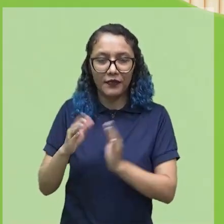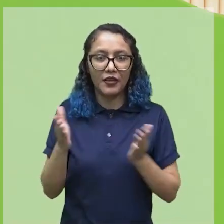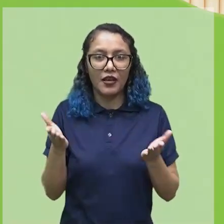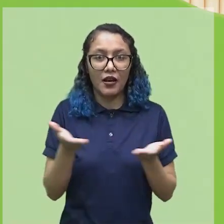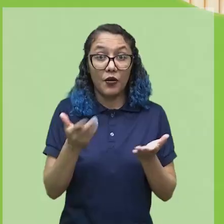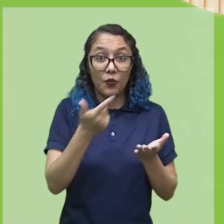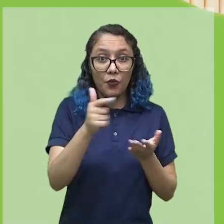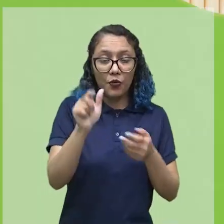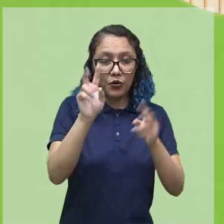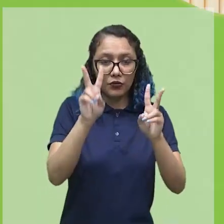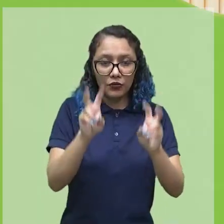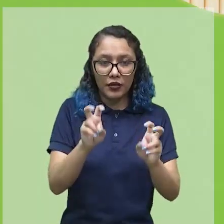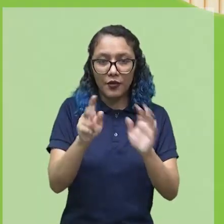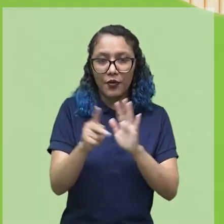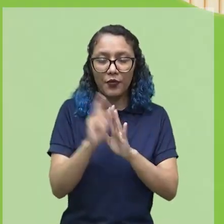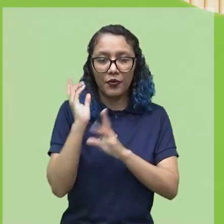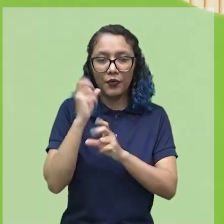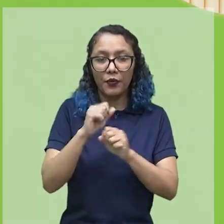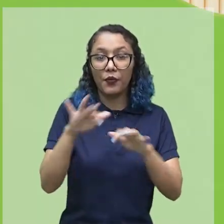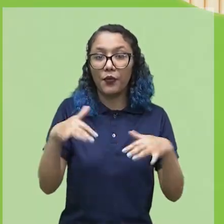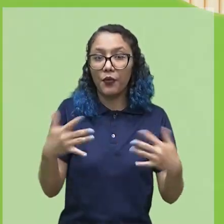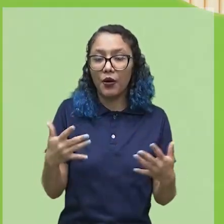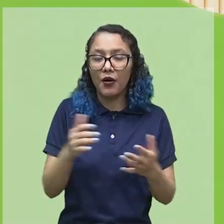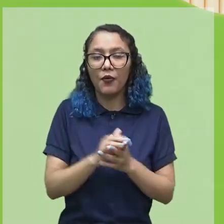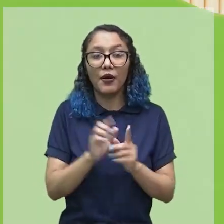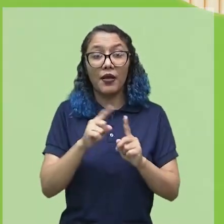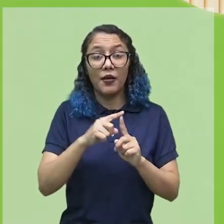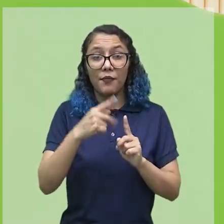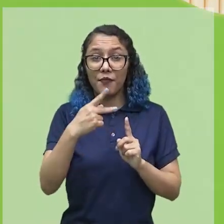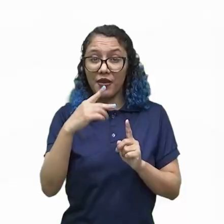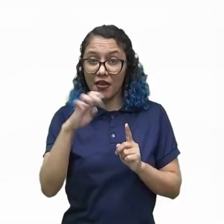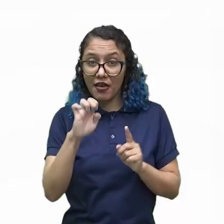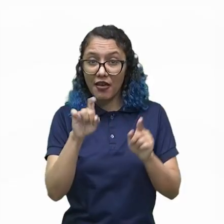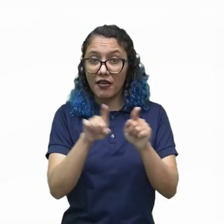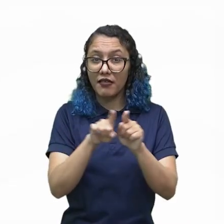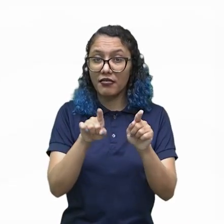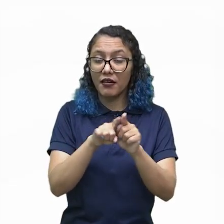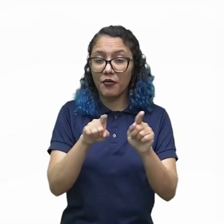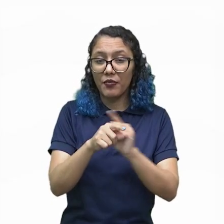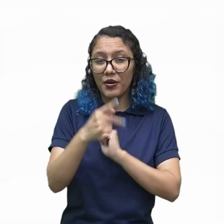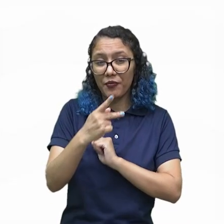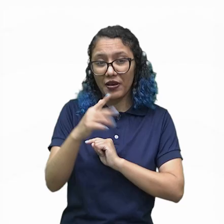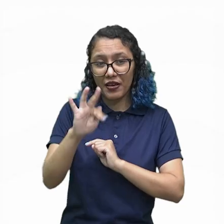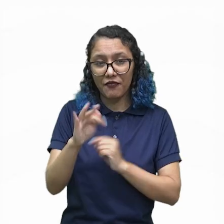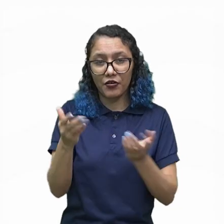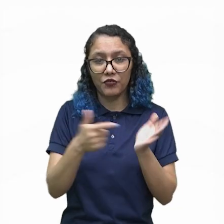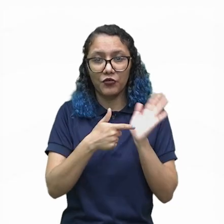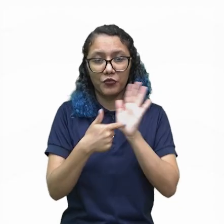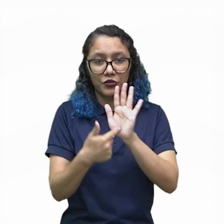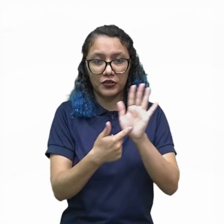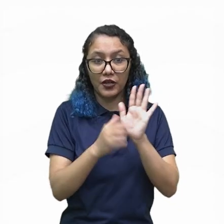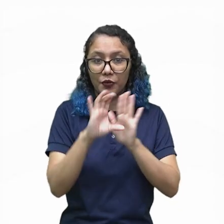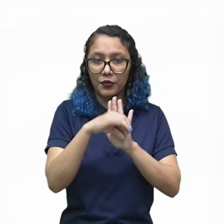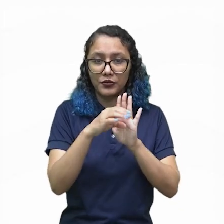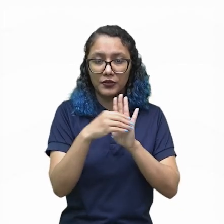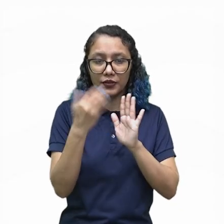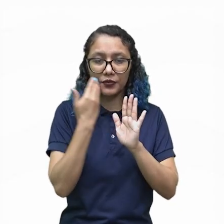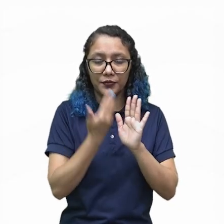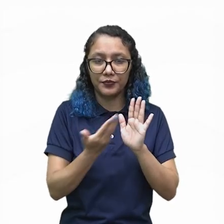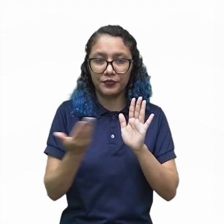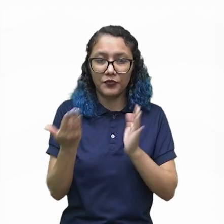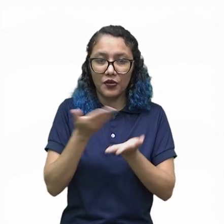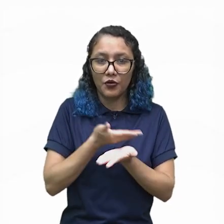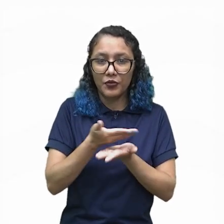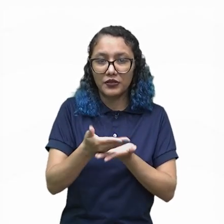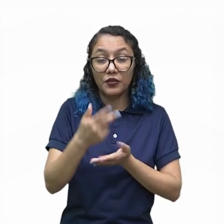para um outro assunto da revisão, que são os pontos de fusão e ebulição. E aí eu trago inicialmente os conceitos para vocês, né, iniciando